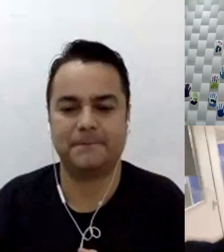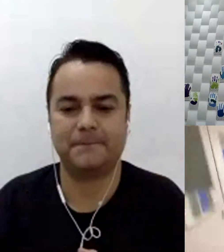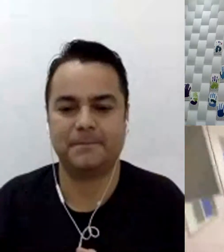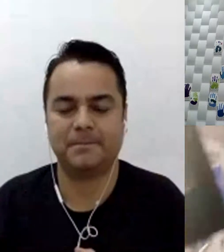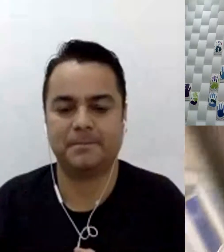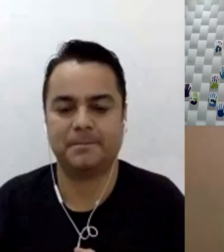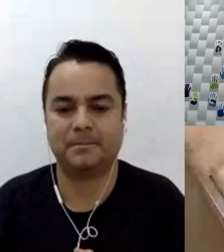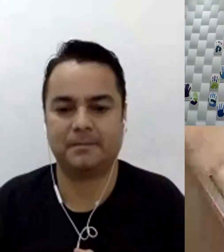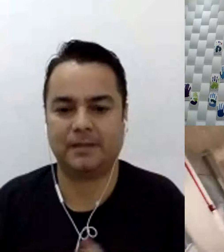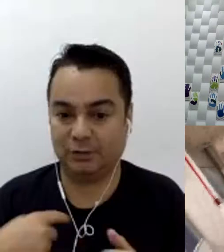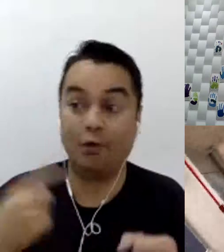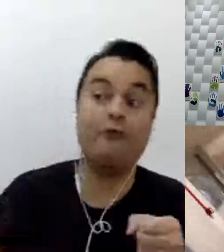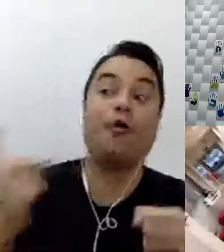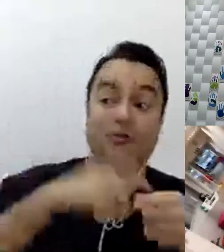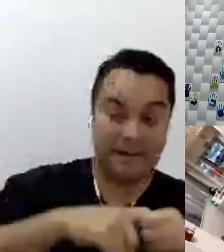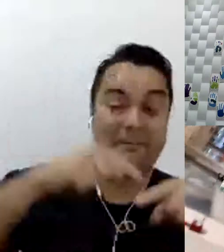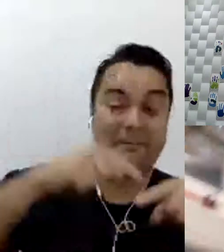Estou voltando para a sala, porque...